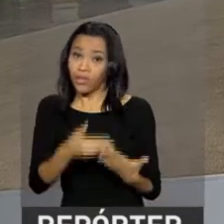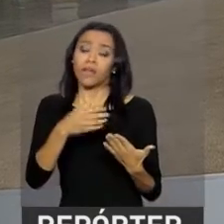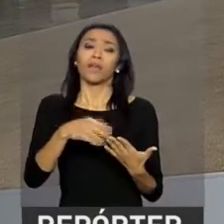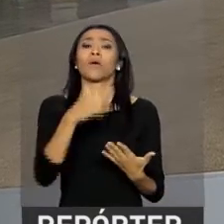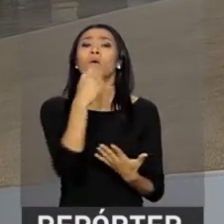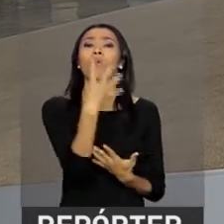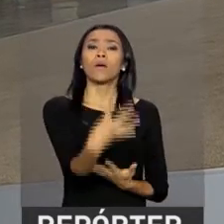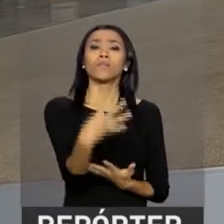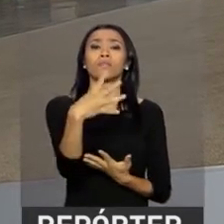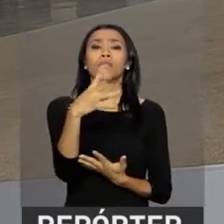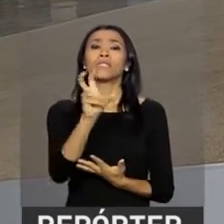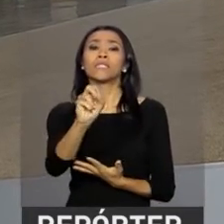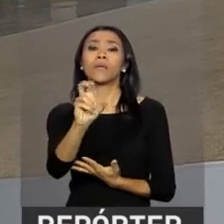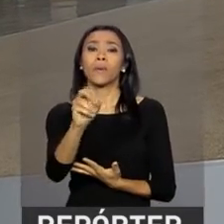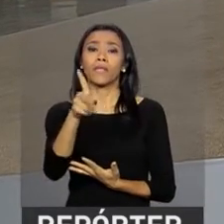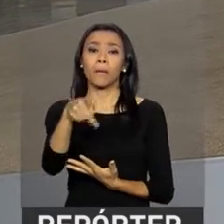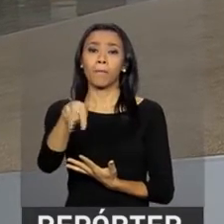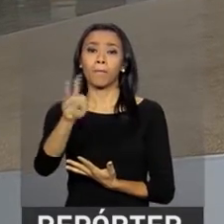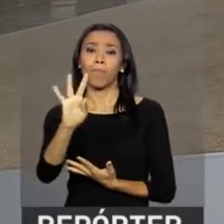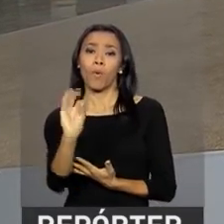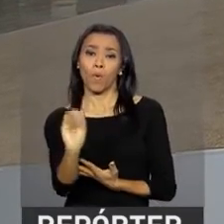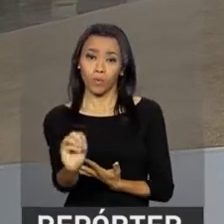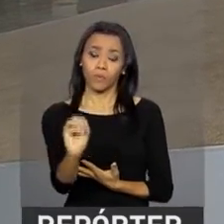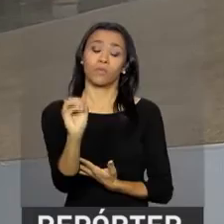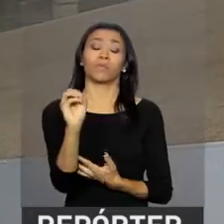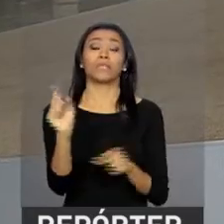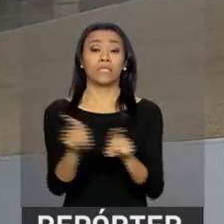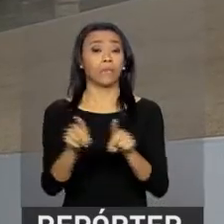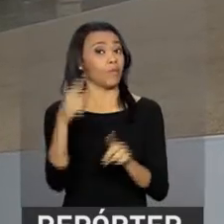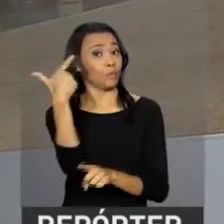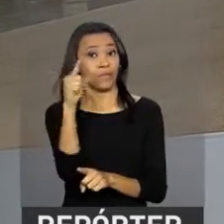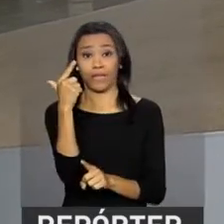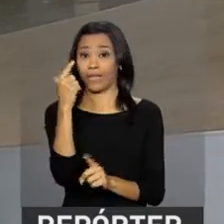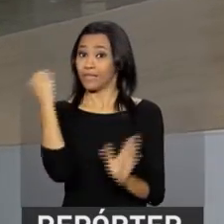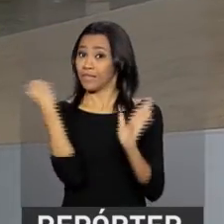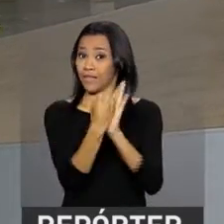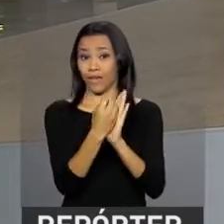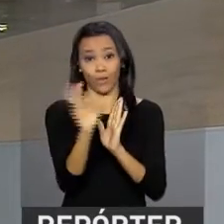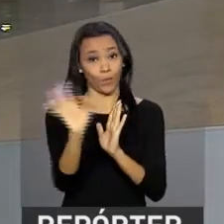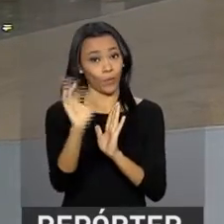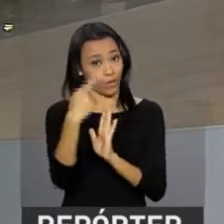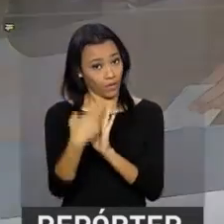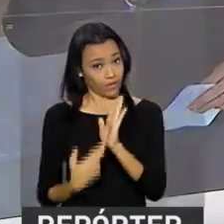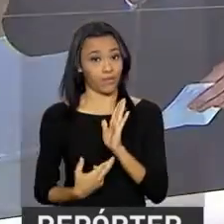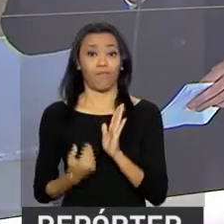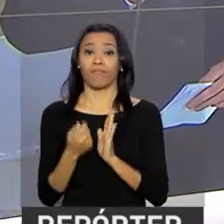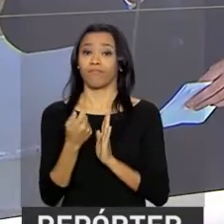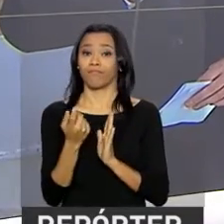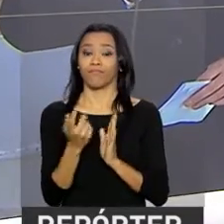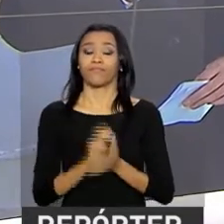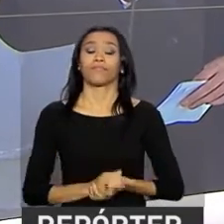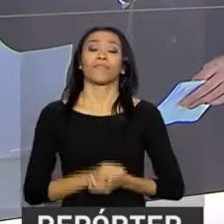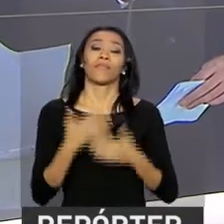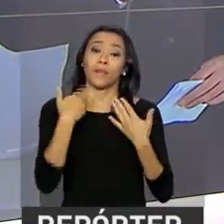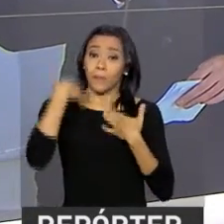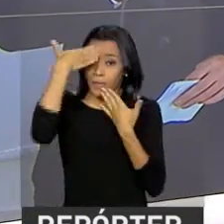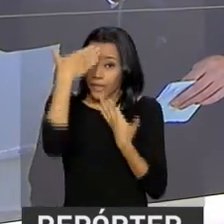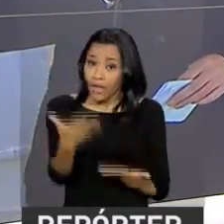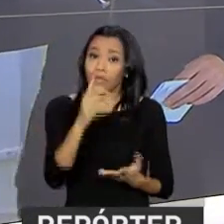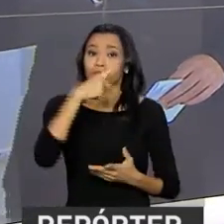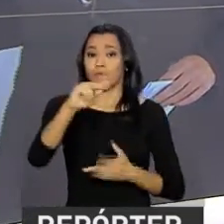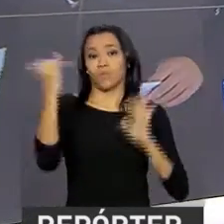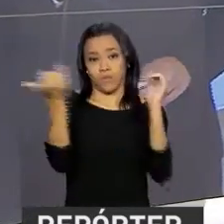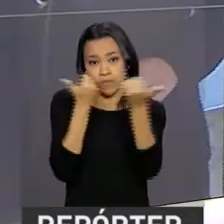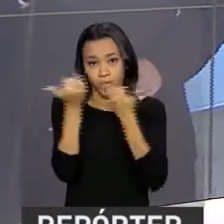de 450 pontos nas provas, além de não ter zerado a redação. Daniele. Obrigada, João Pedro, pelas suas